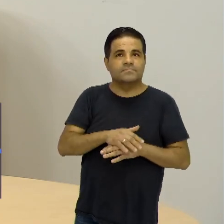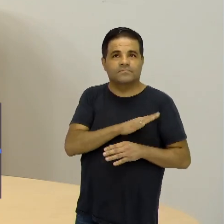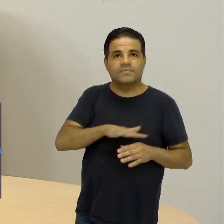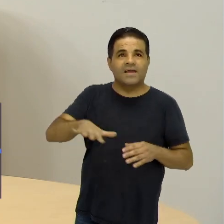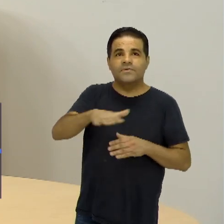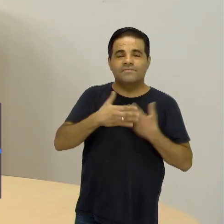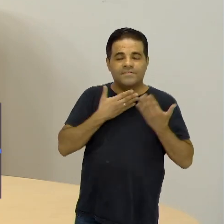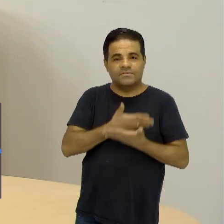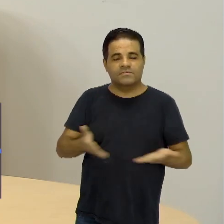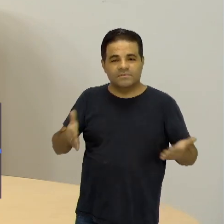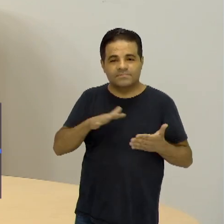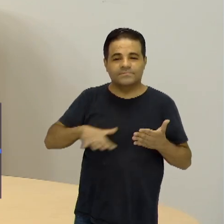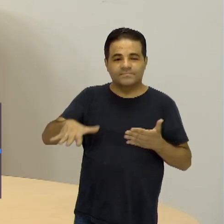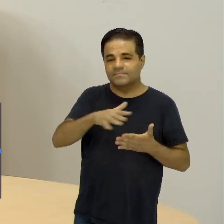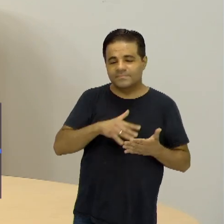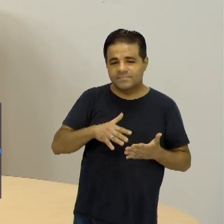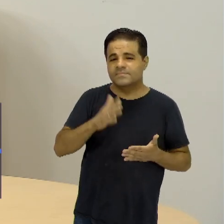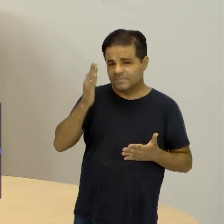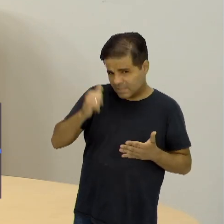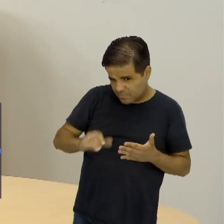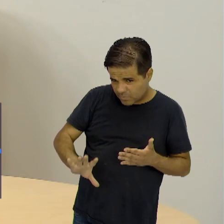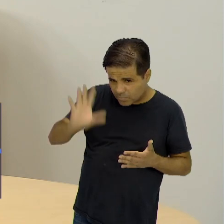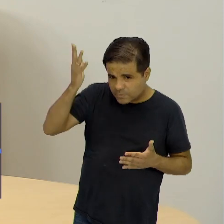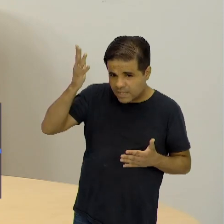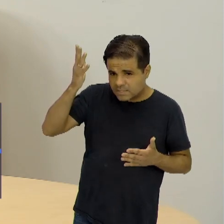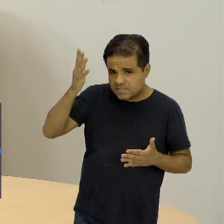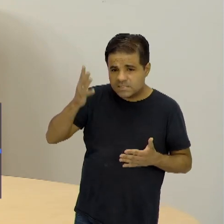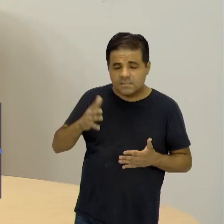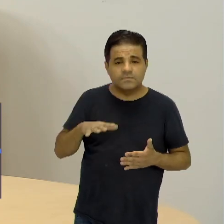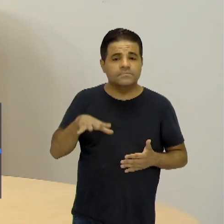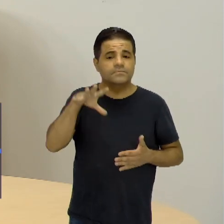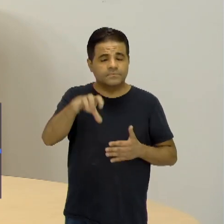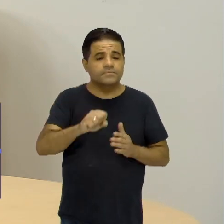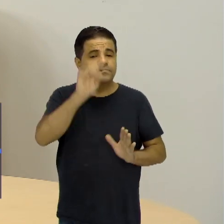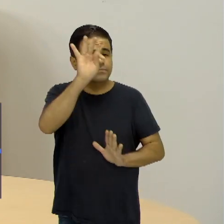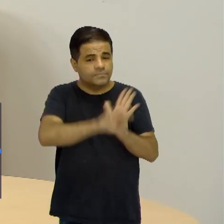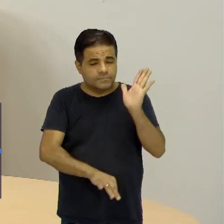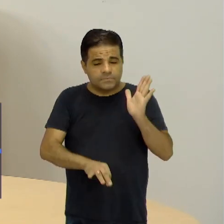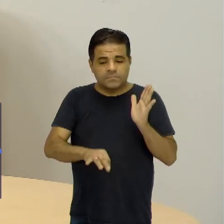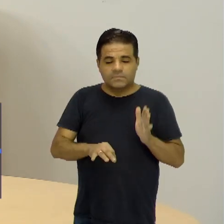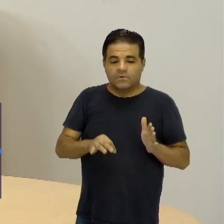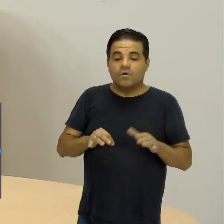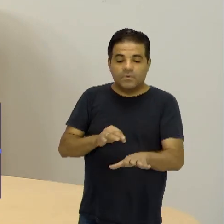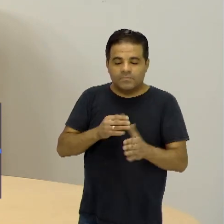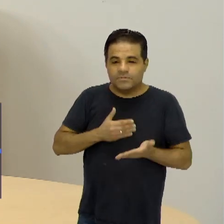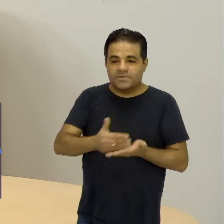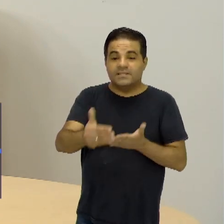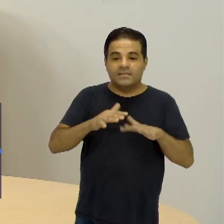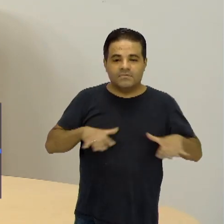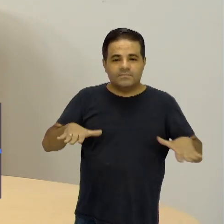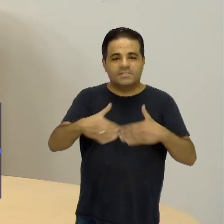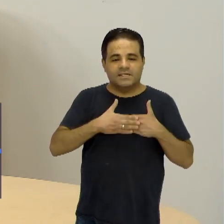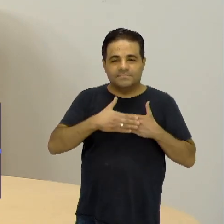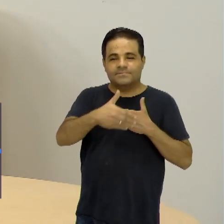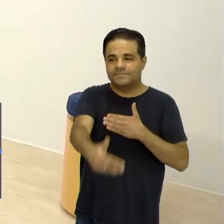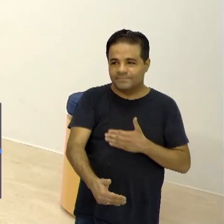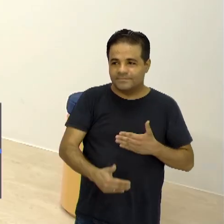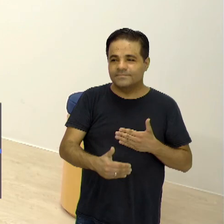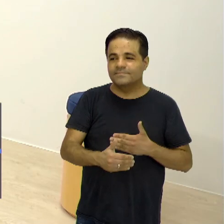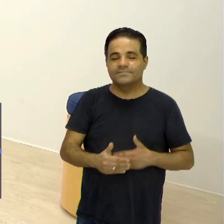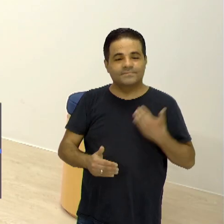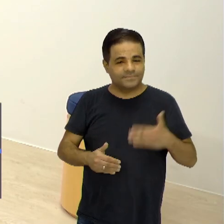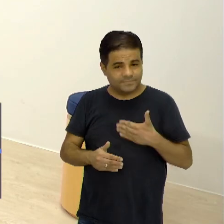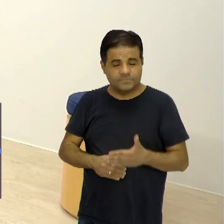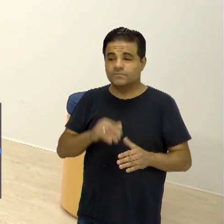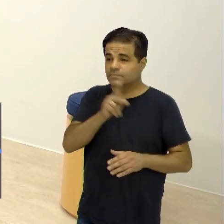nesse objetivo, sabe? Acontece, né? É que a gente pegou o texto da Aprender Sempre, os dois objetivos certo. em um só. Mas enfim, o professor Mauro